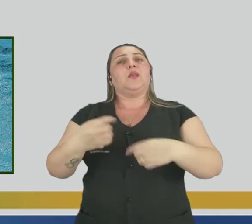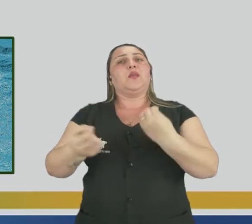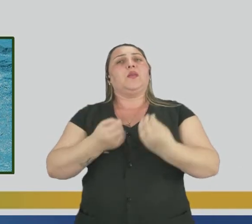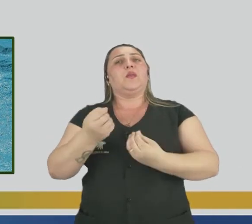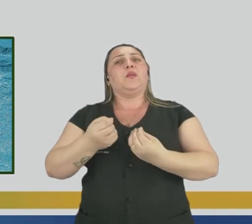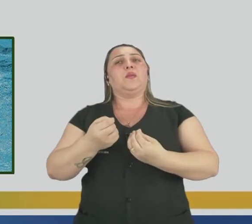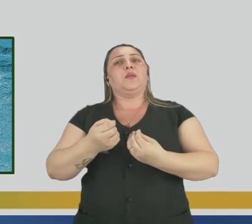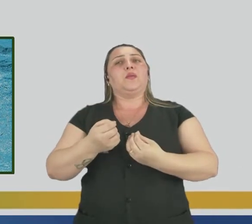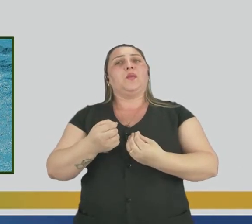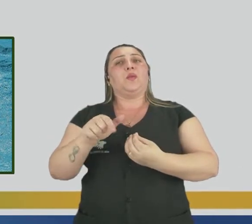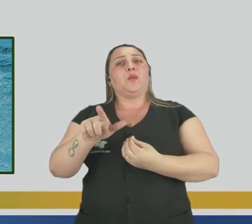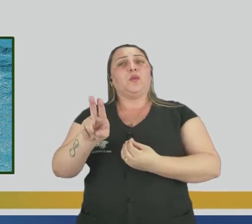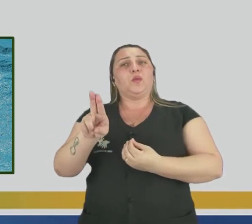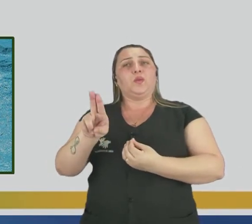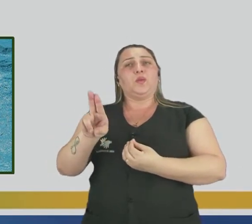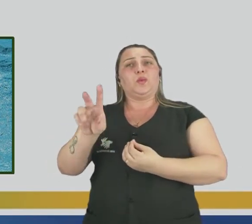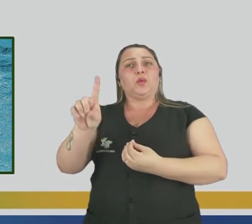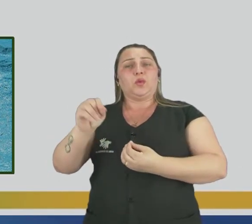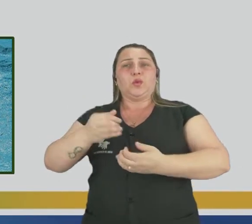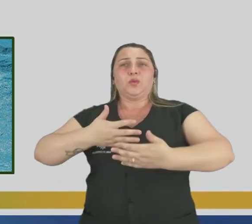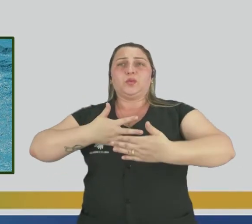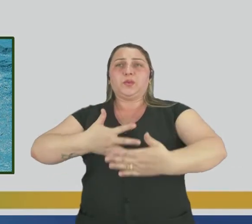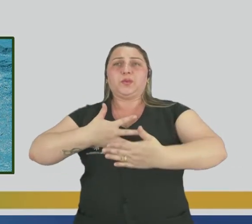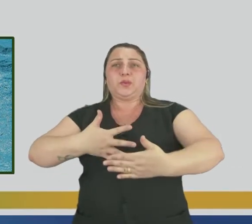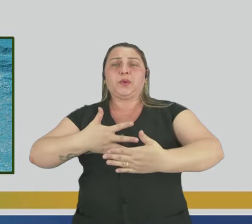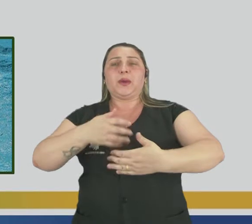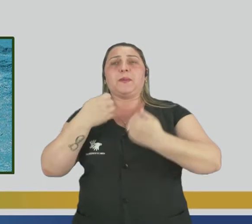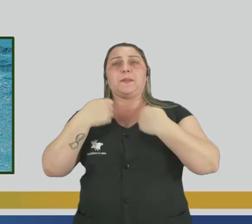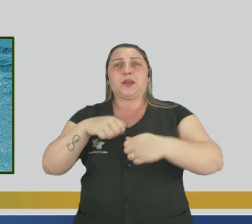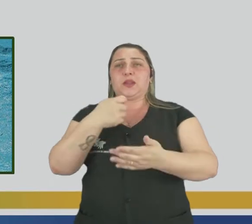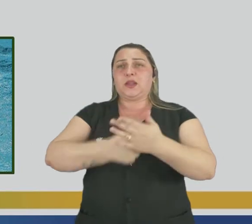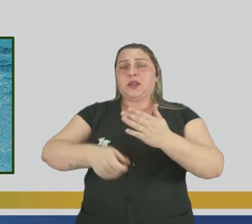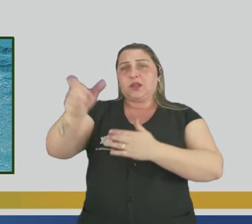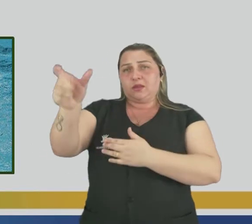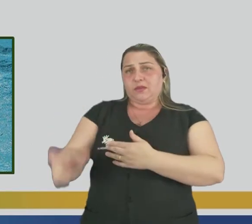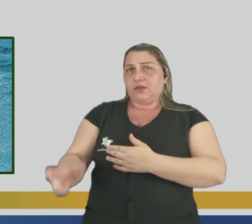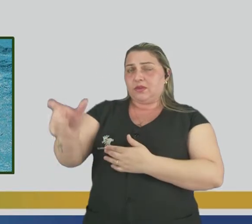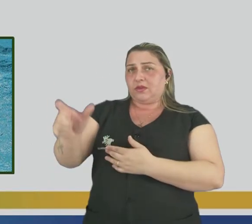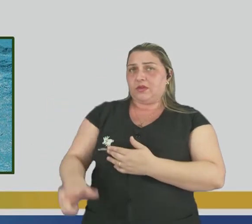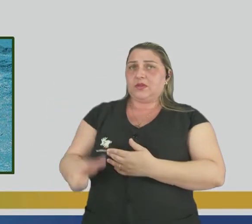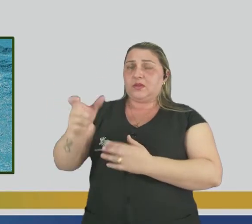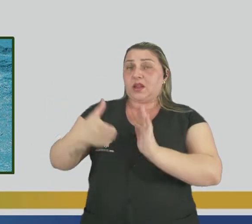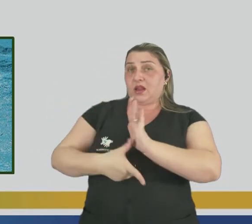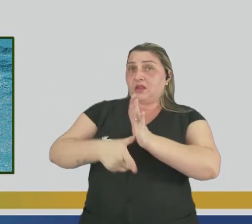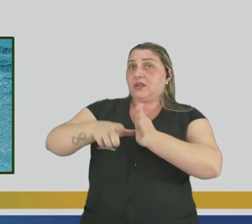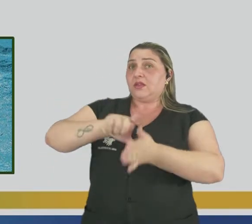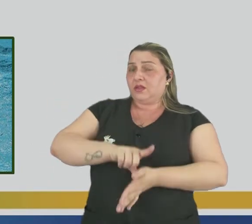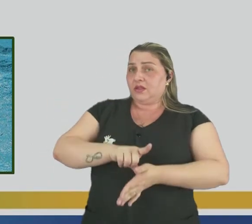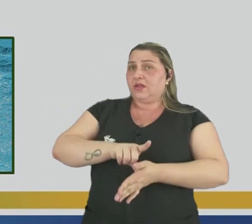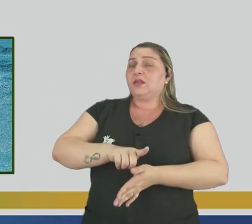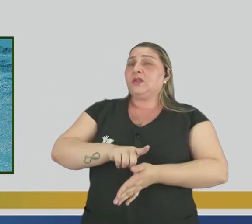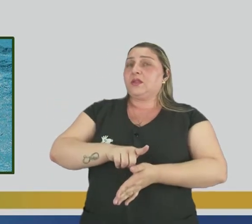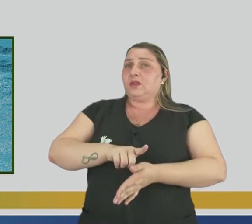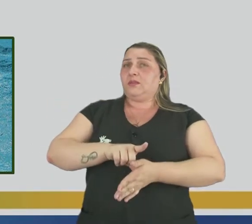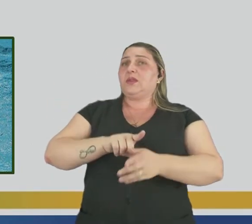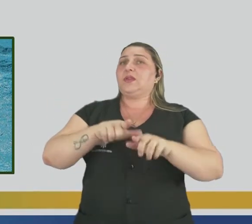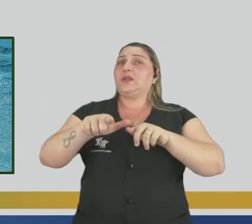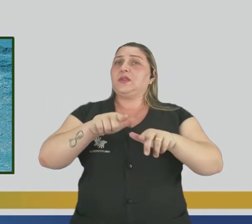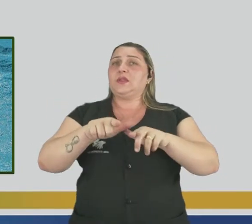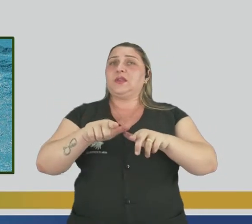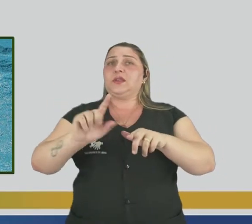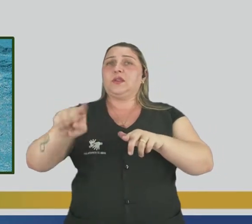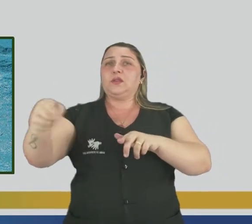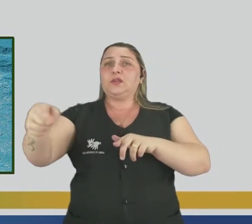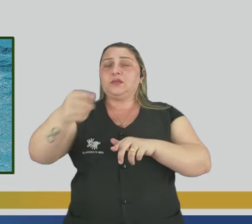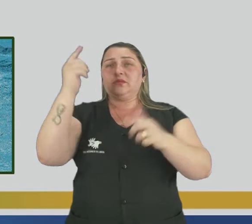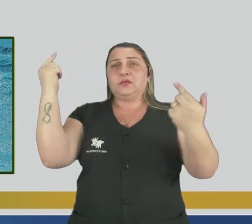como atividades ludomotoras que exigem dos sujeitos participantes antecipar as ações dos